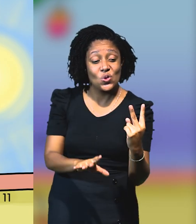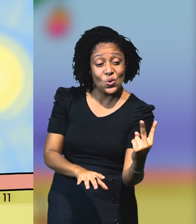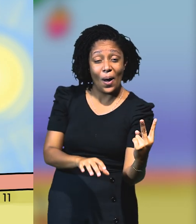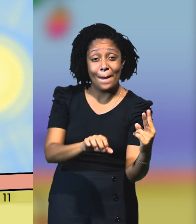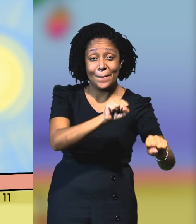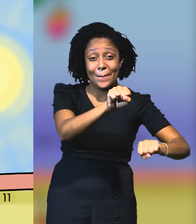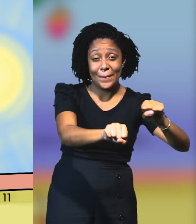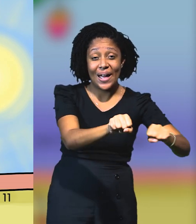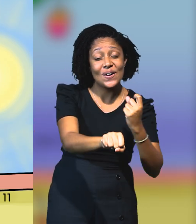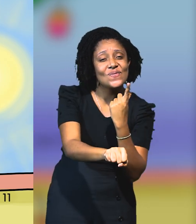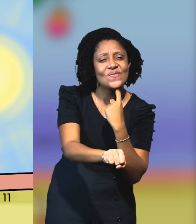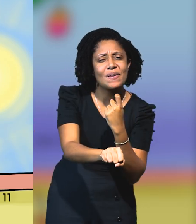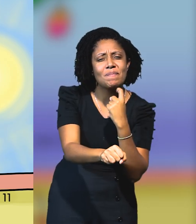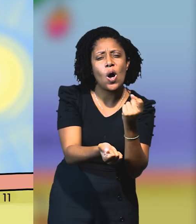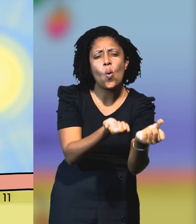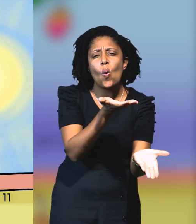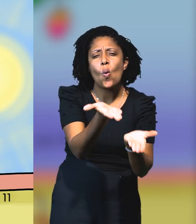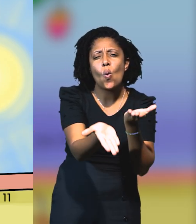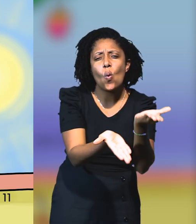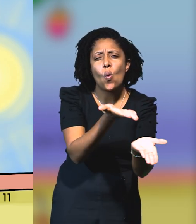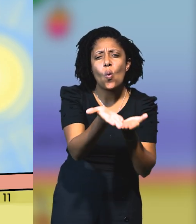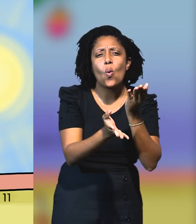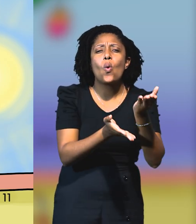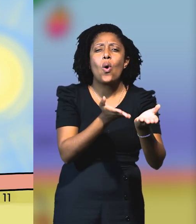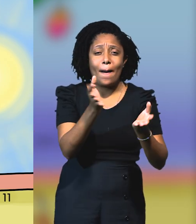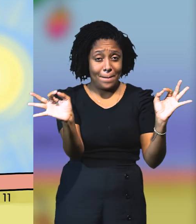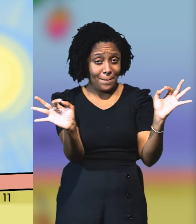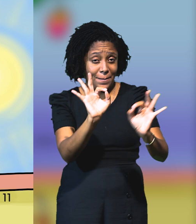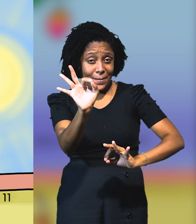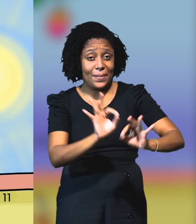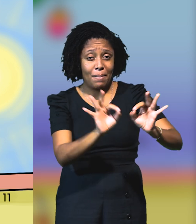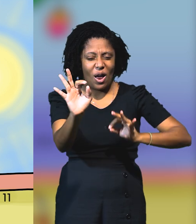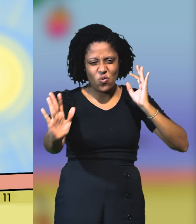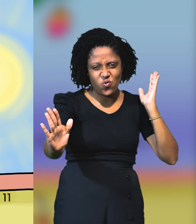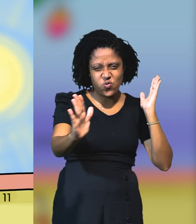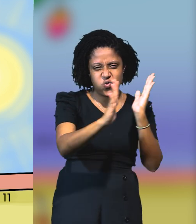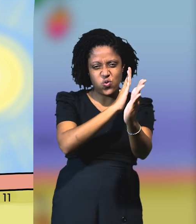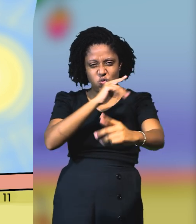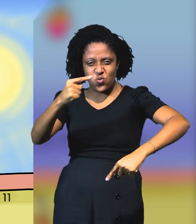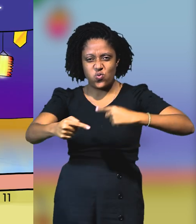bicicletas vermelhas, bem cuidadas e preparadas para decolar.